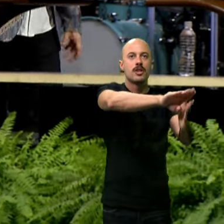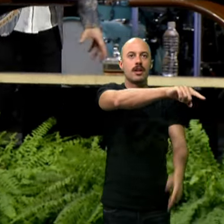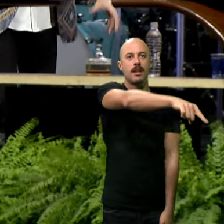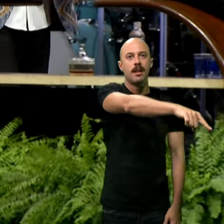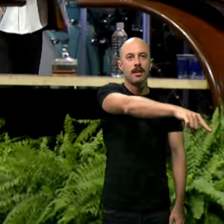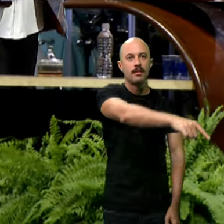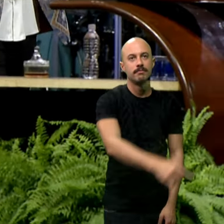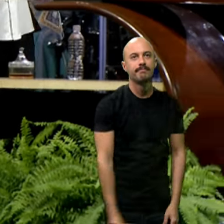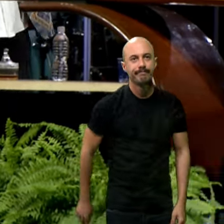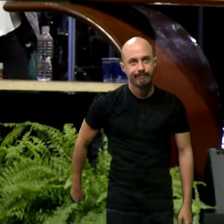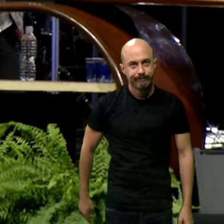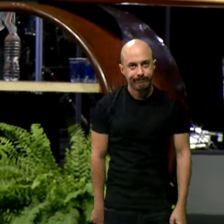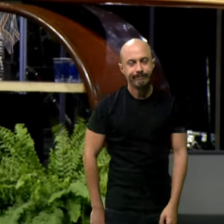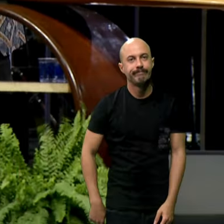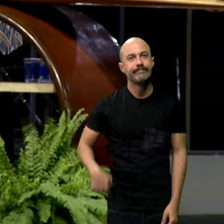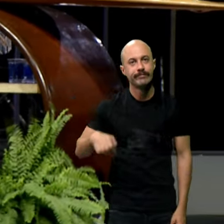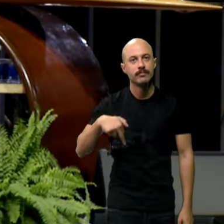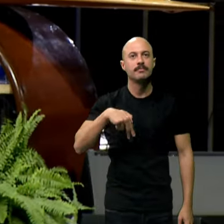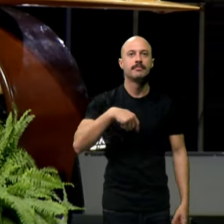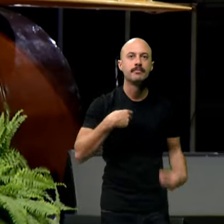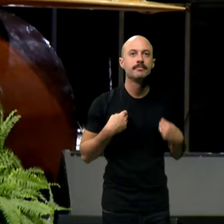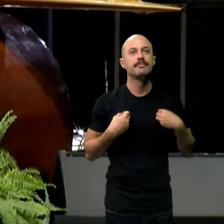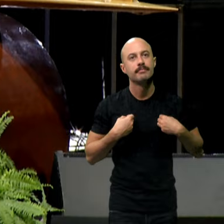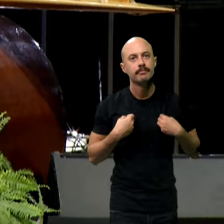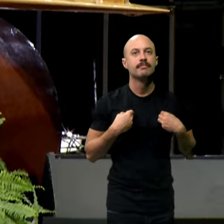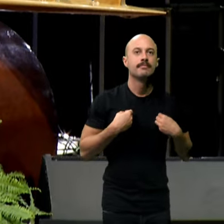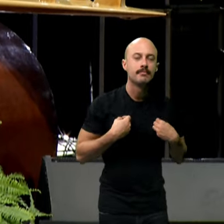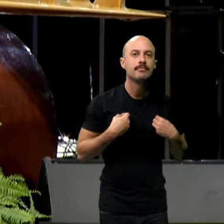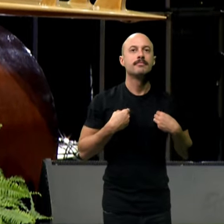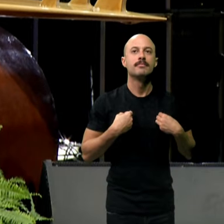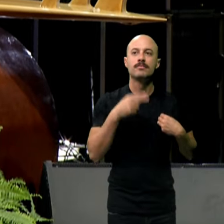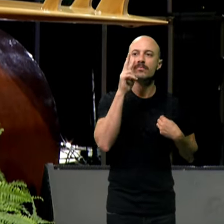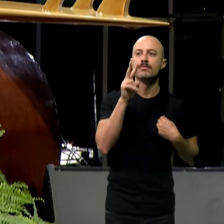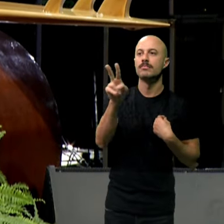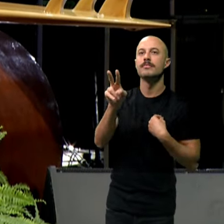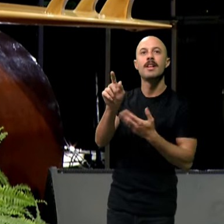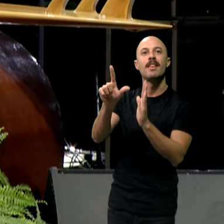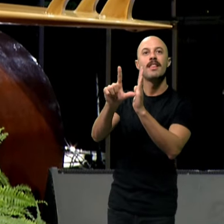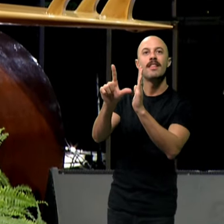E quando eu cheguei na livraria cristã, comprei 3 livros cristãos.